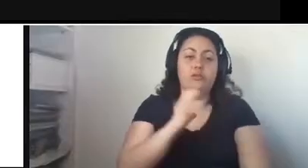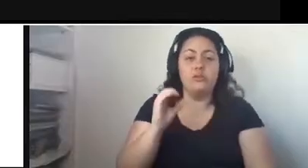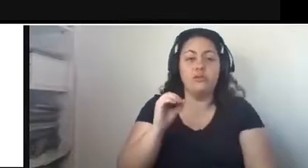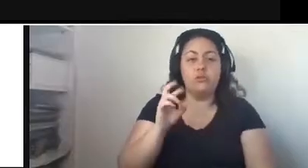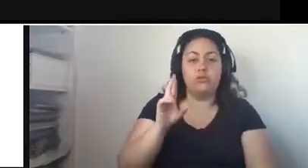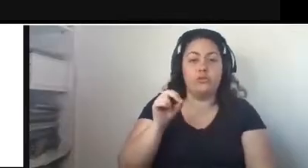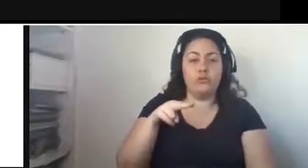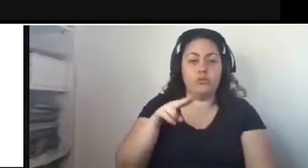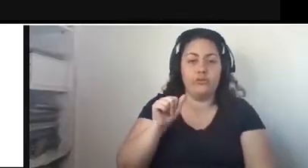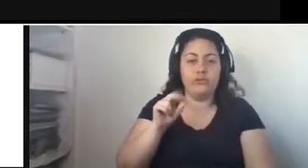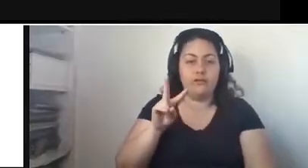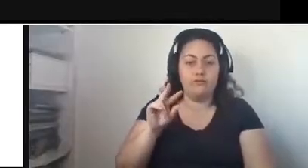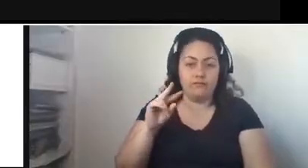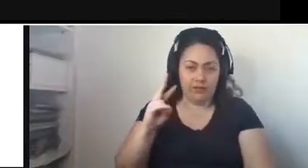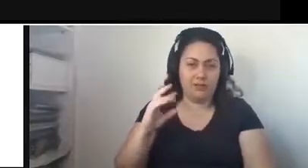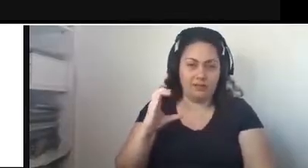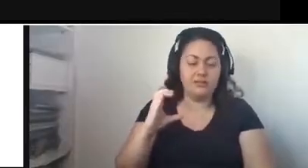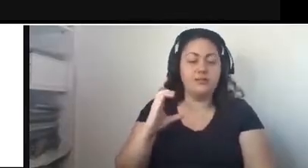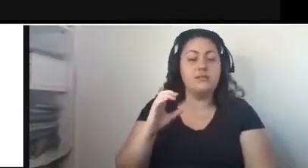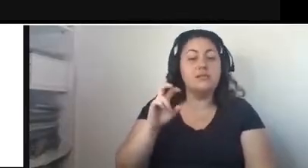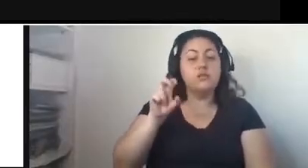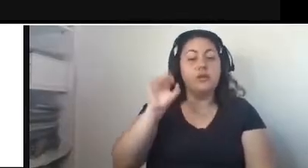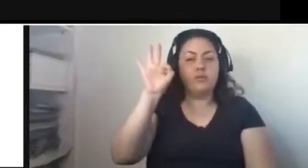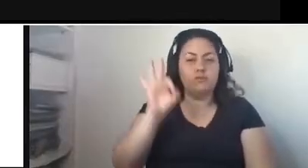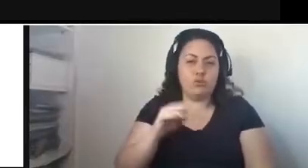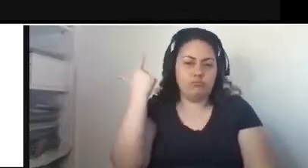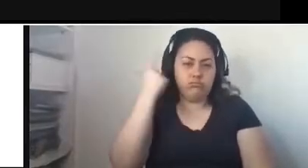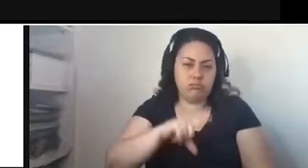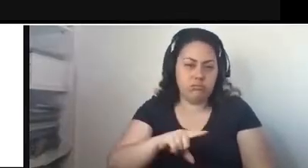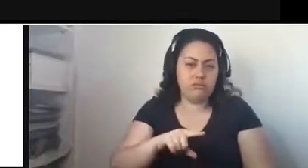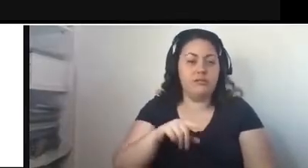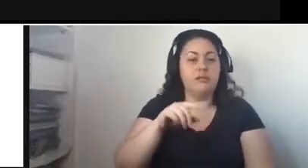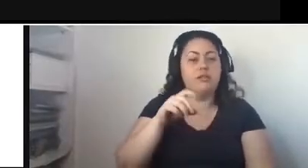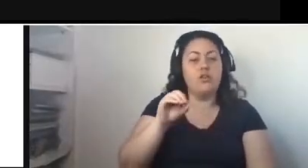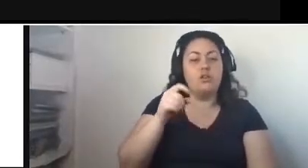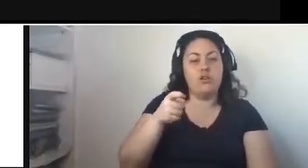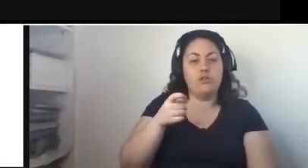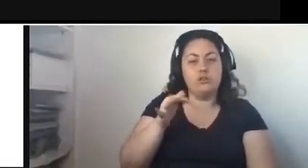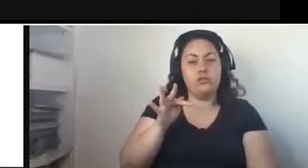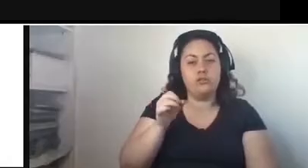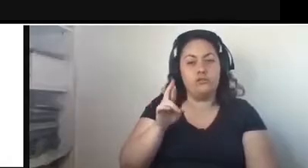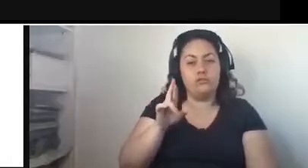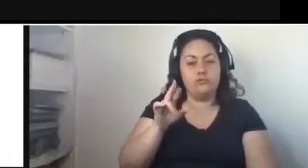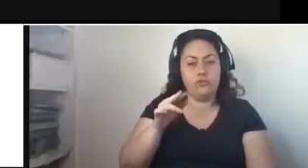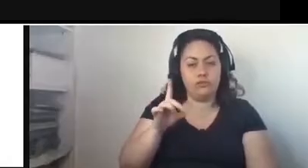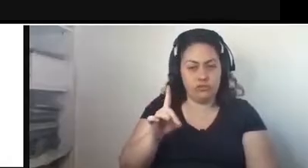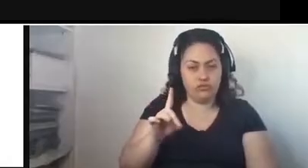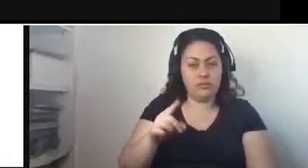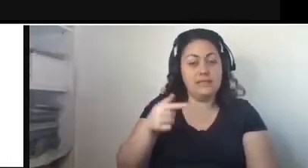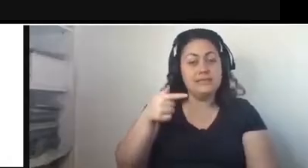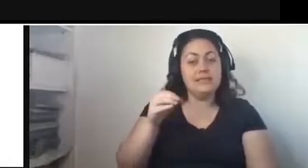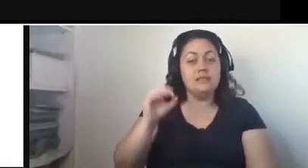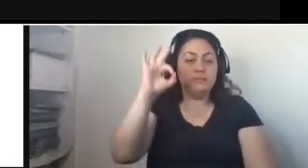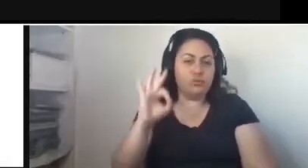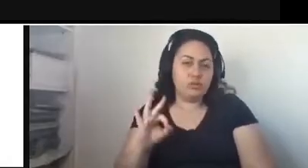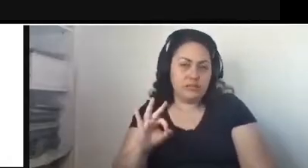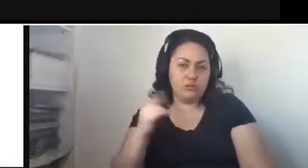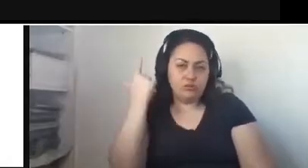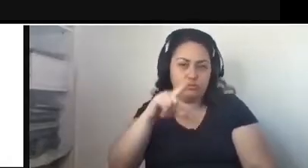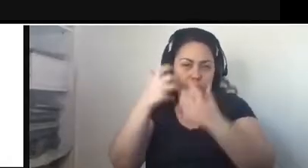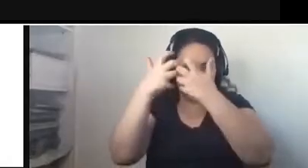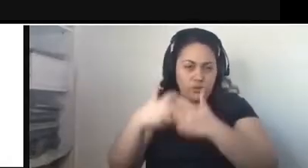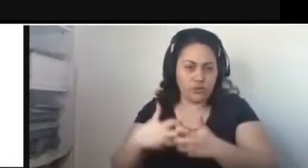eficácia, a Oxford da AstraZeneca com 70% de eficácia, as demais por volta